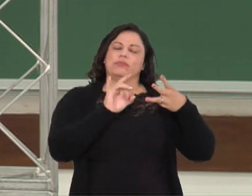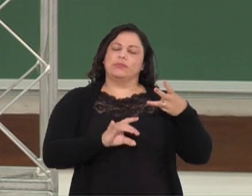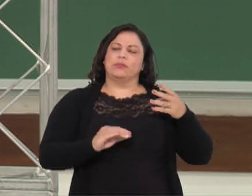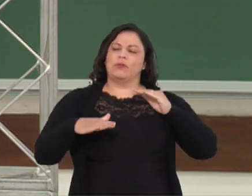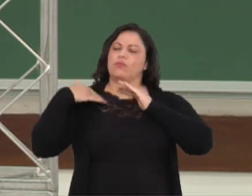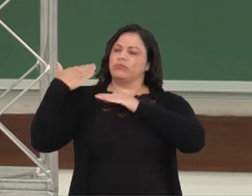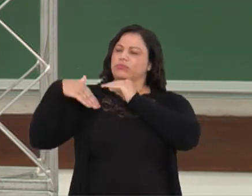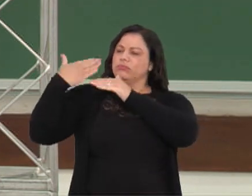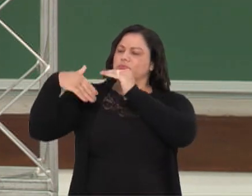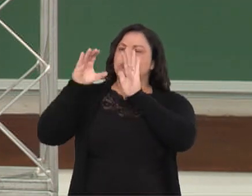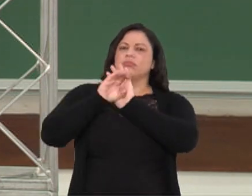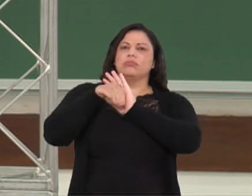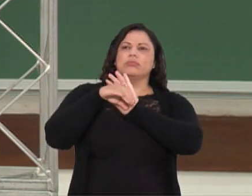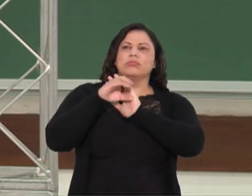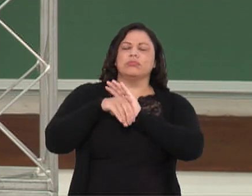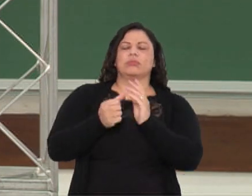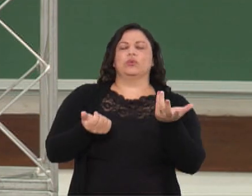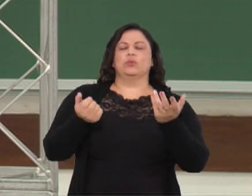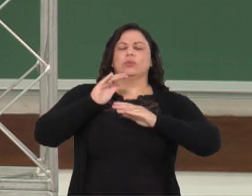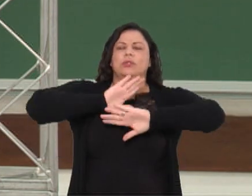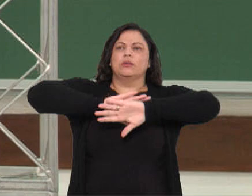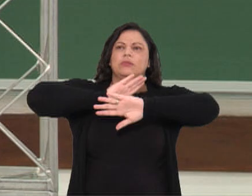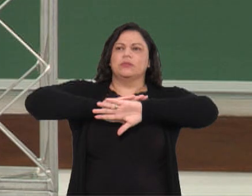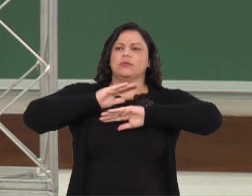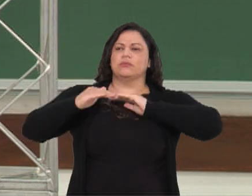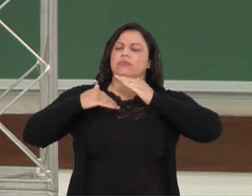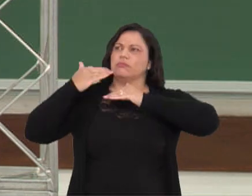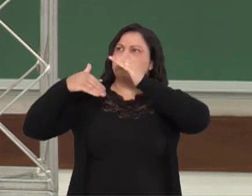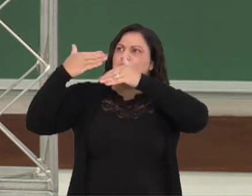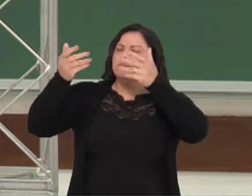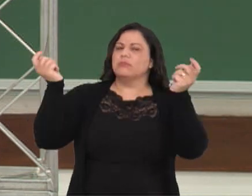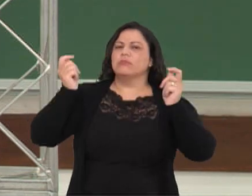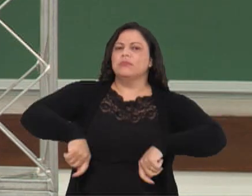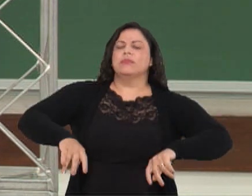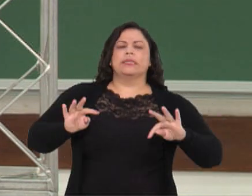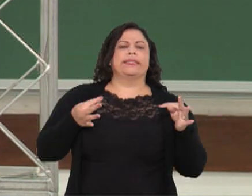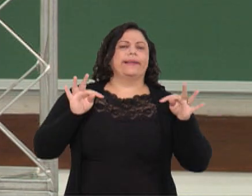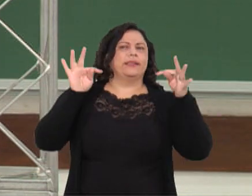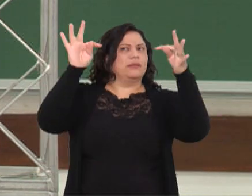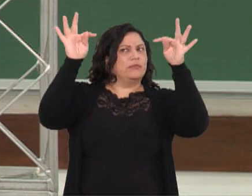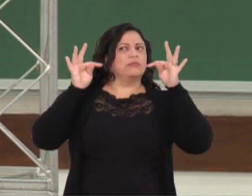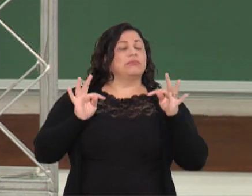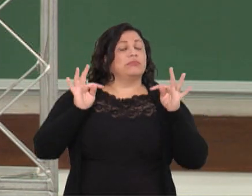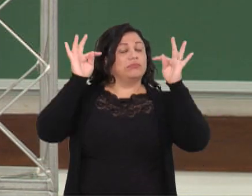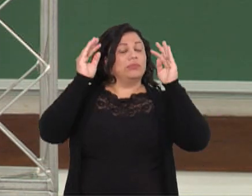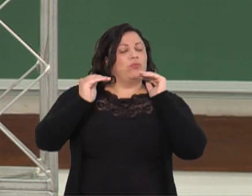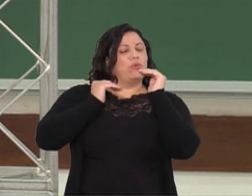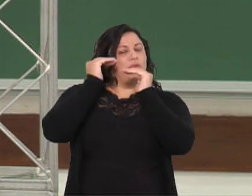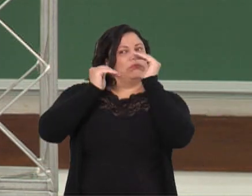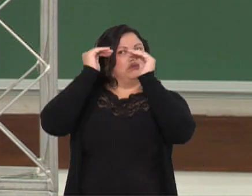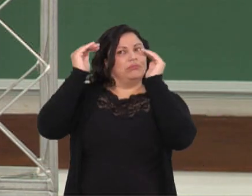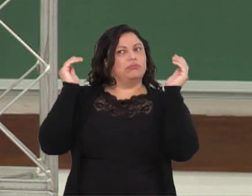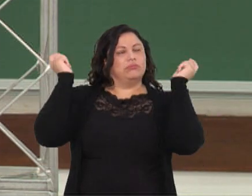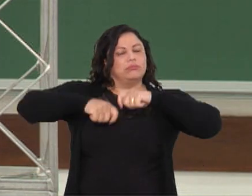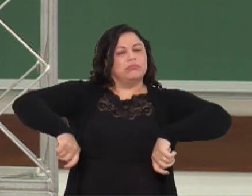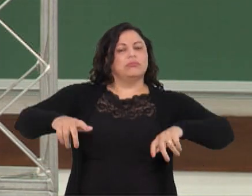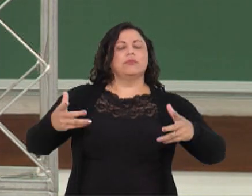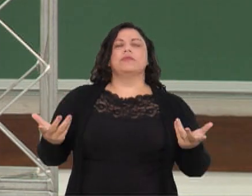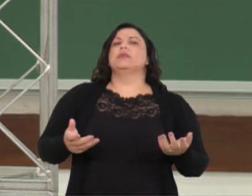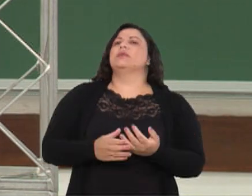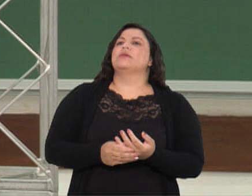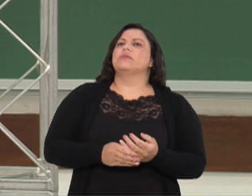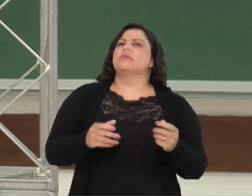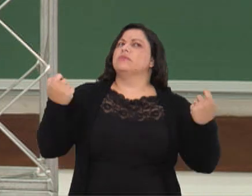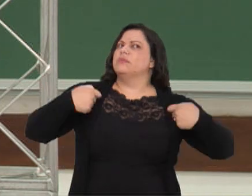o conceito de ideologia de acordo com que a própria tecnologia foi também evoluindo. Temos